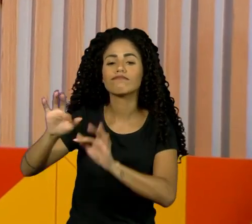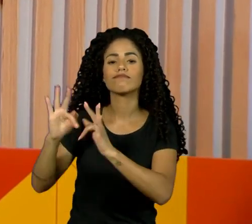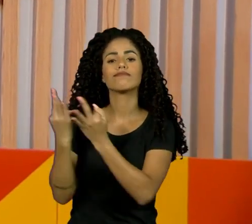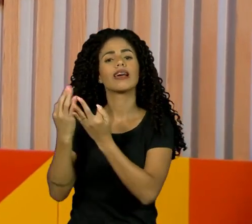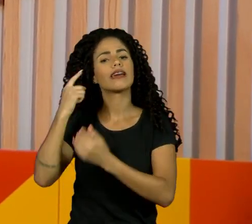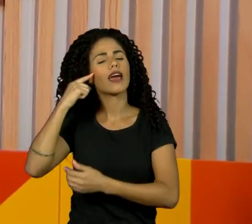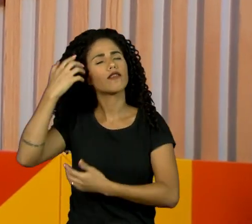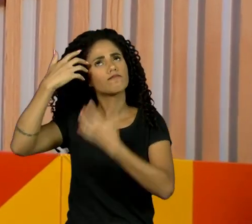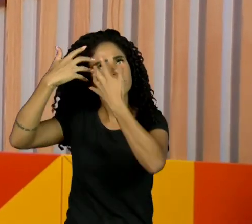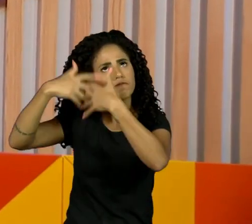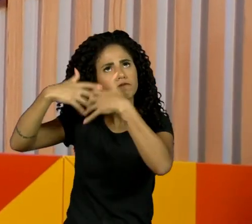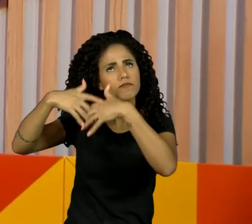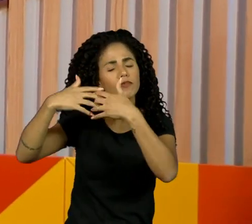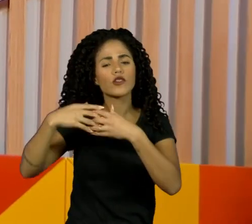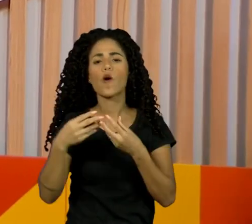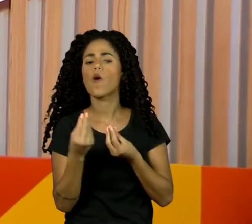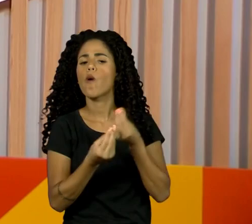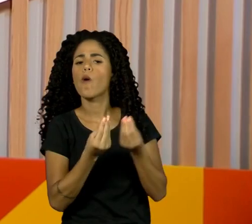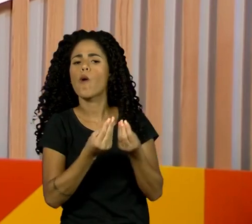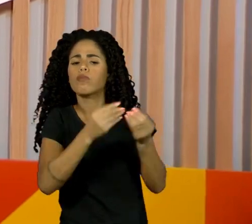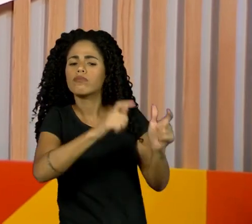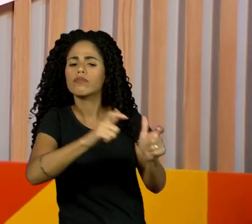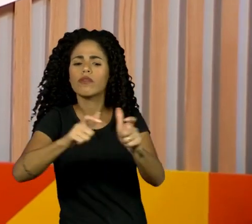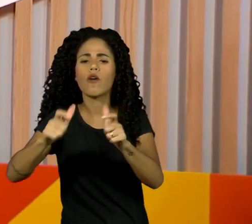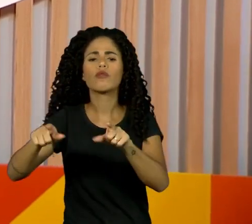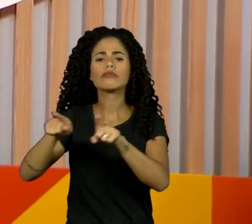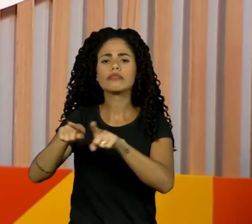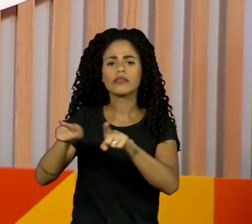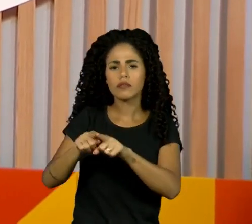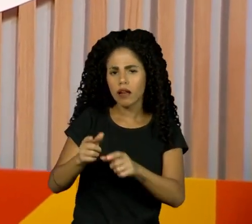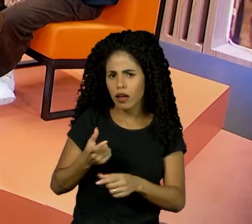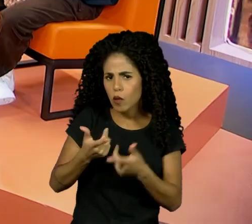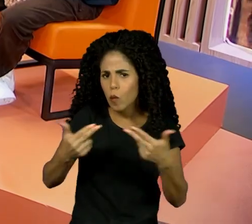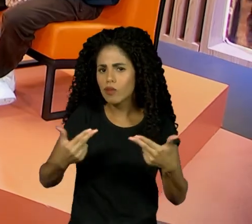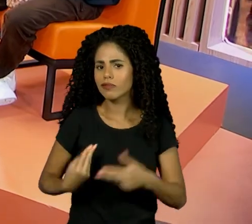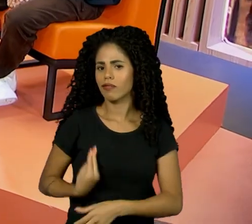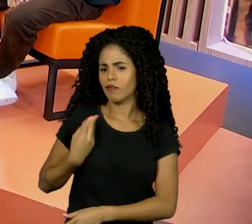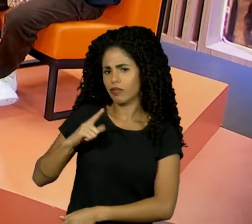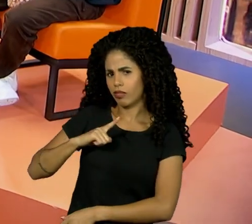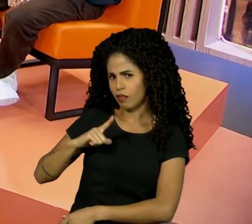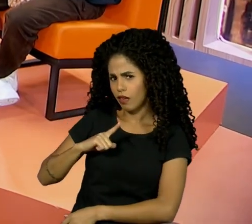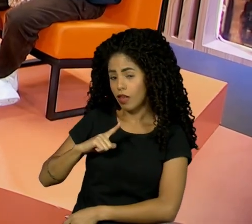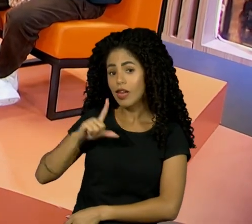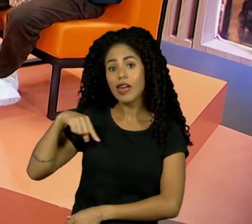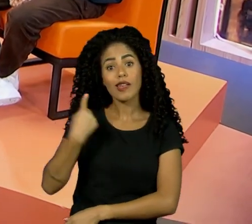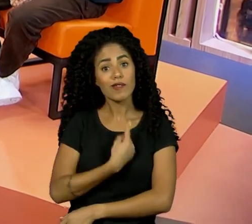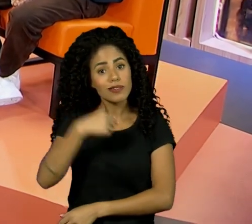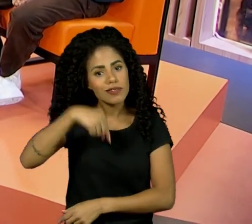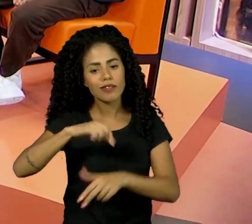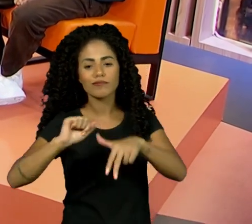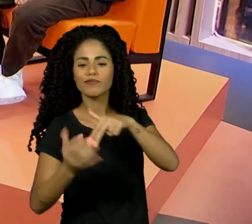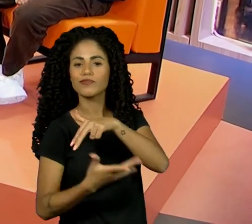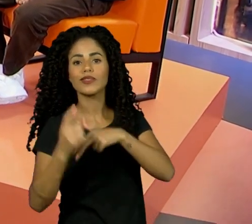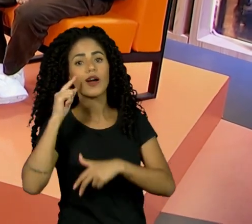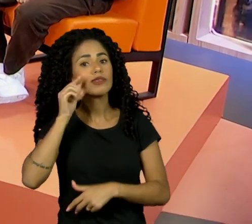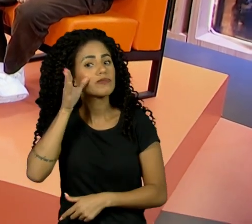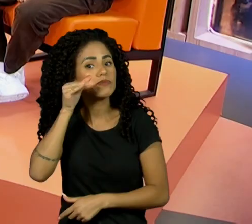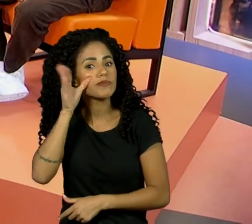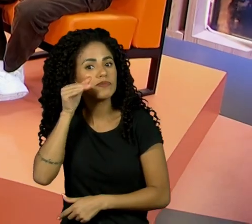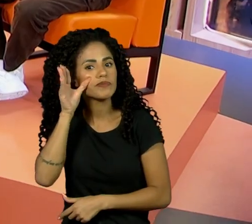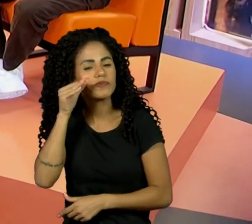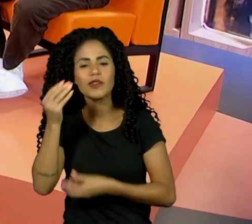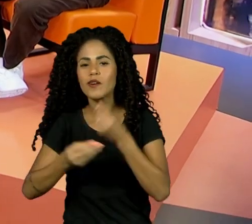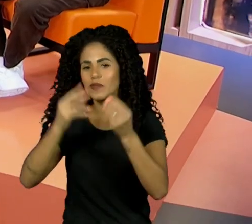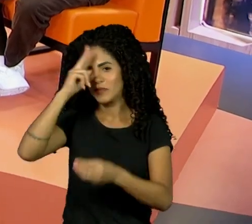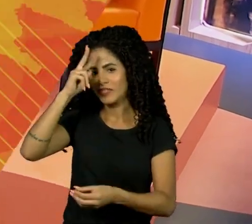uma reflexão sobre onde estão as verdadeiras riquezas da vida. E nós, do Estação Livre, fomos conferir um pouco mais